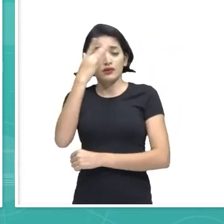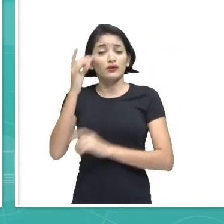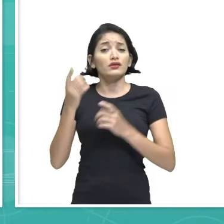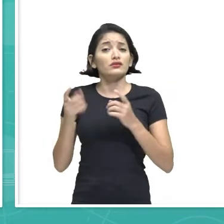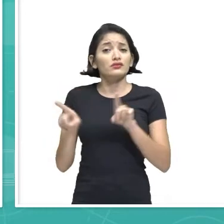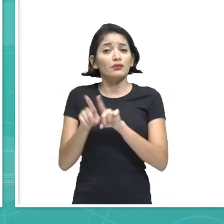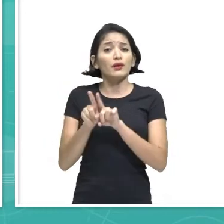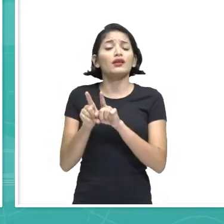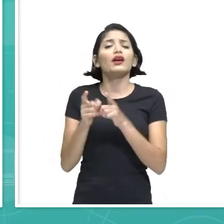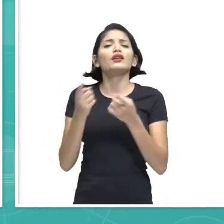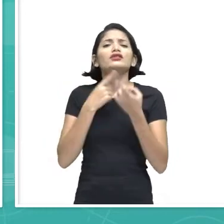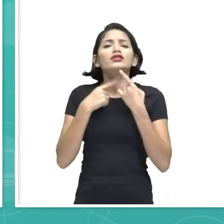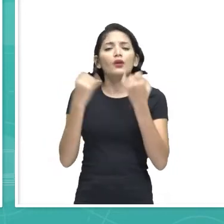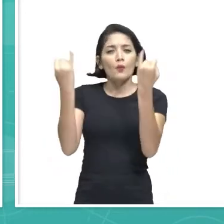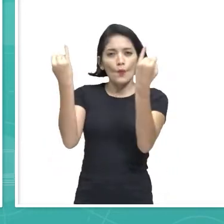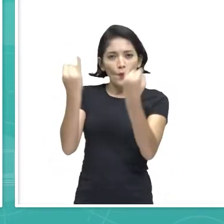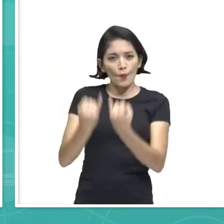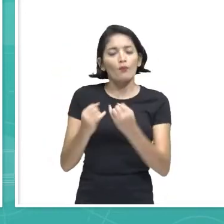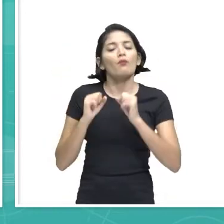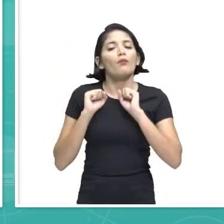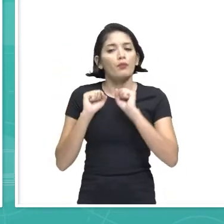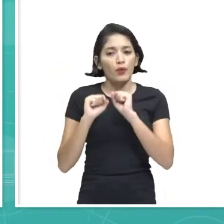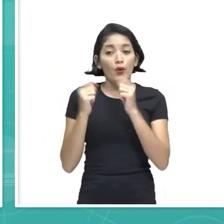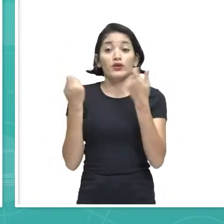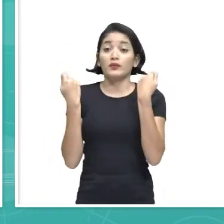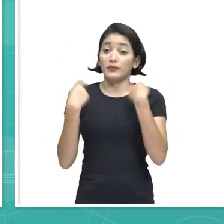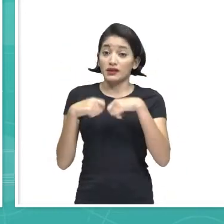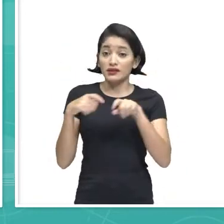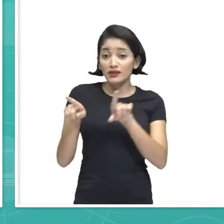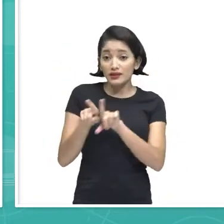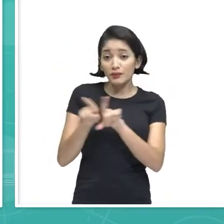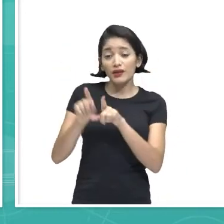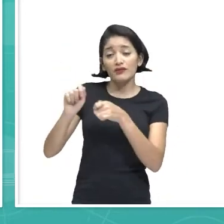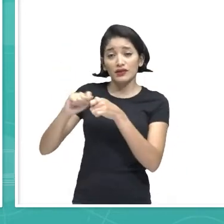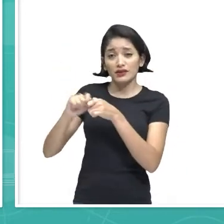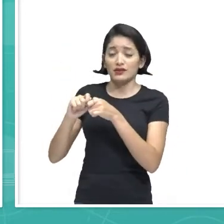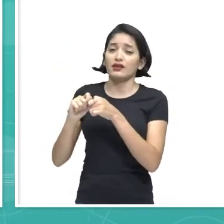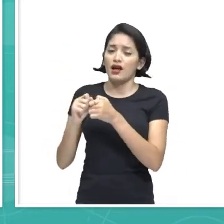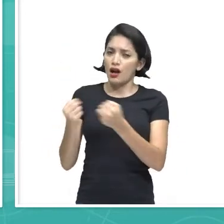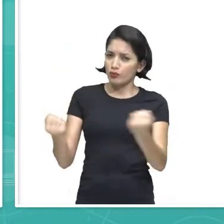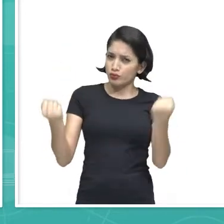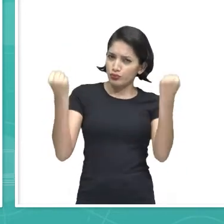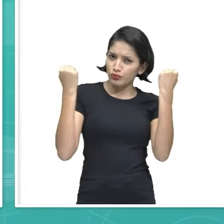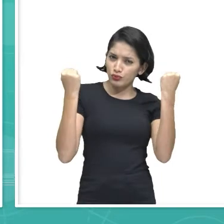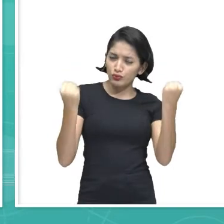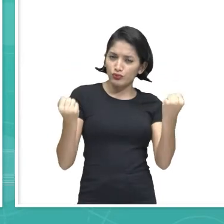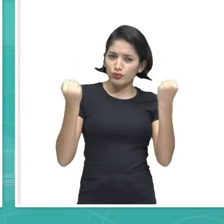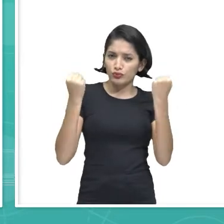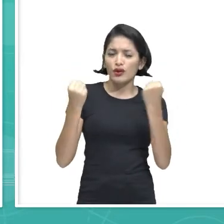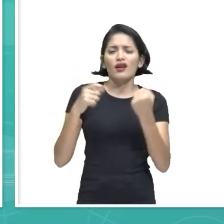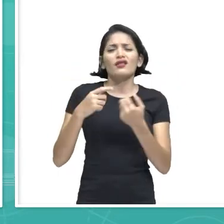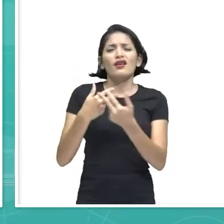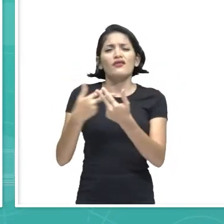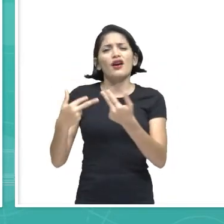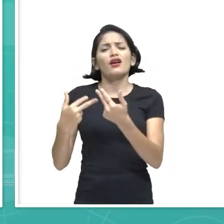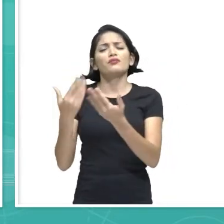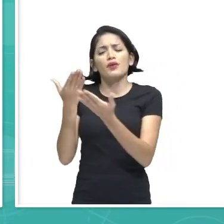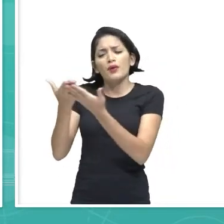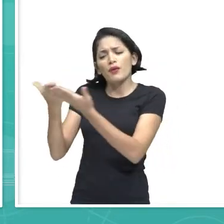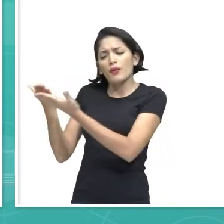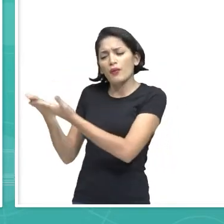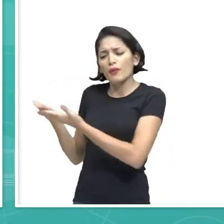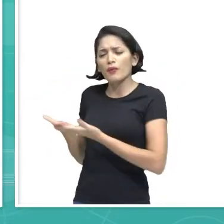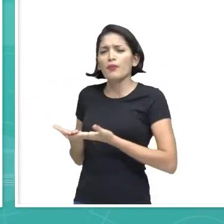desejam emagrecer também podem e devem fazer aí a musculação. Isso tem vários estudos